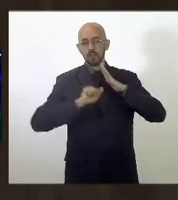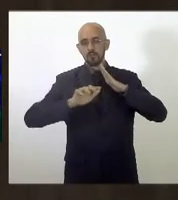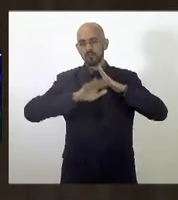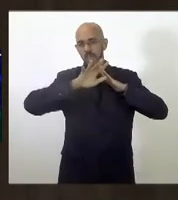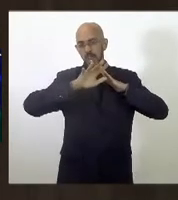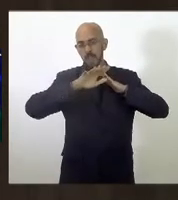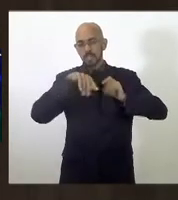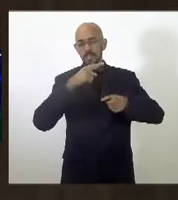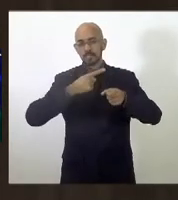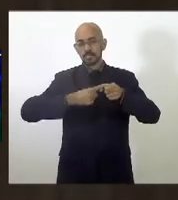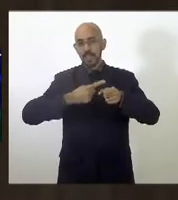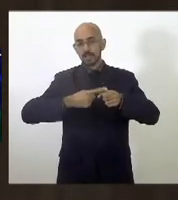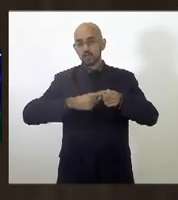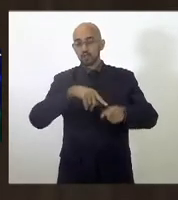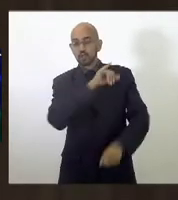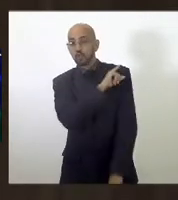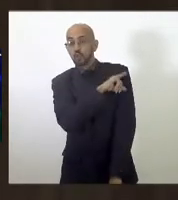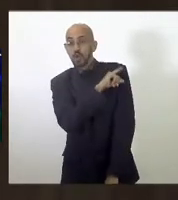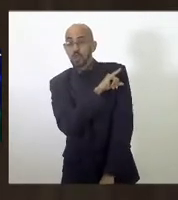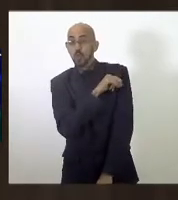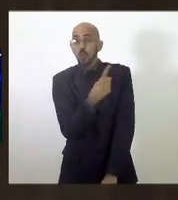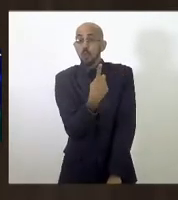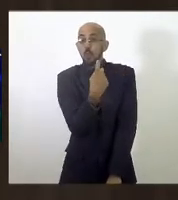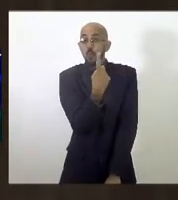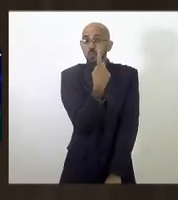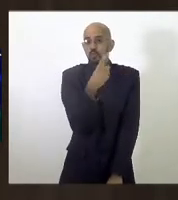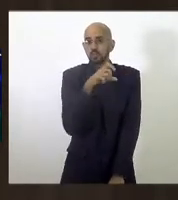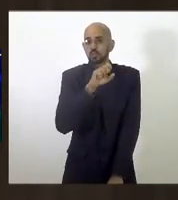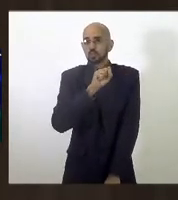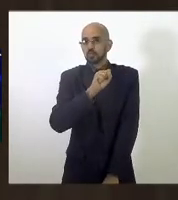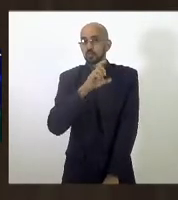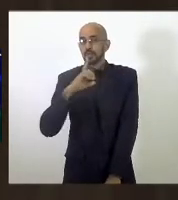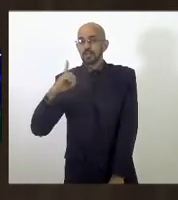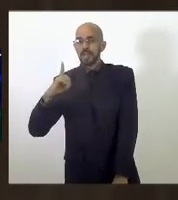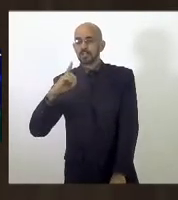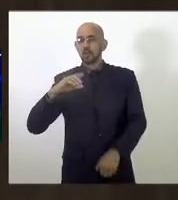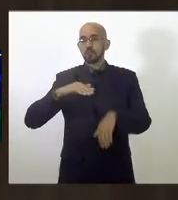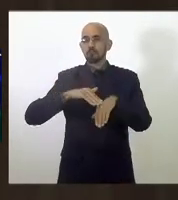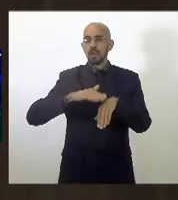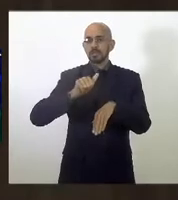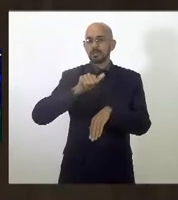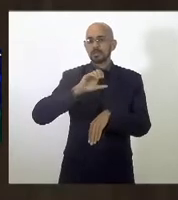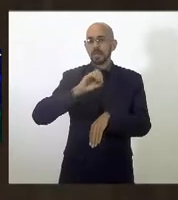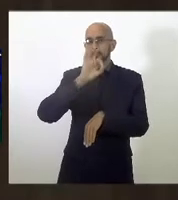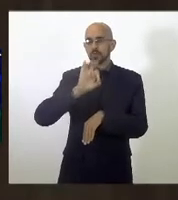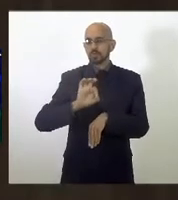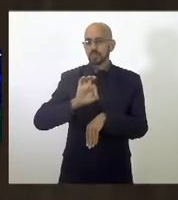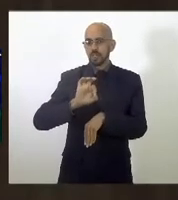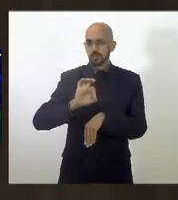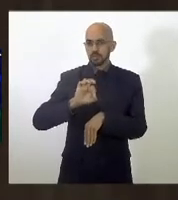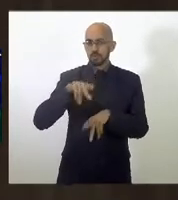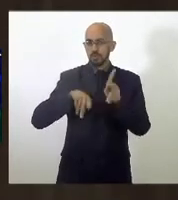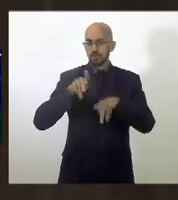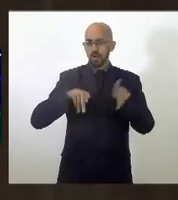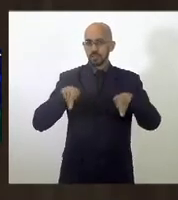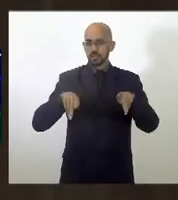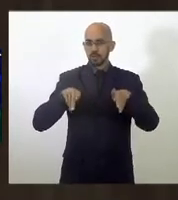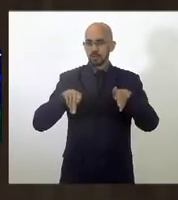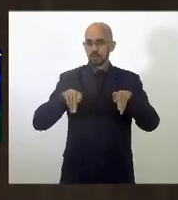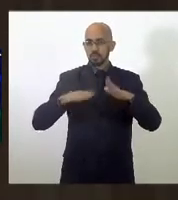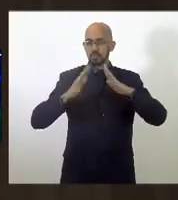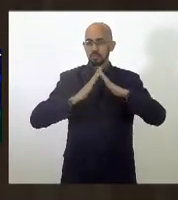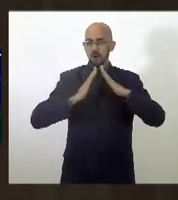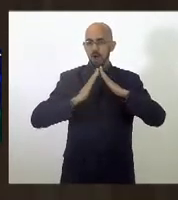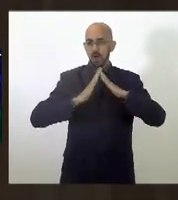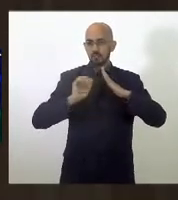de Janeiro, que é o único da região Sudeste, com mais de 10% da sua população vivendo em favelas, as